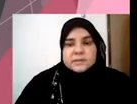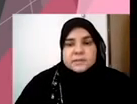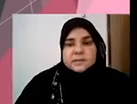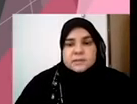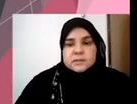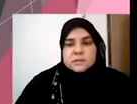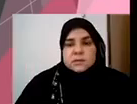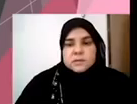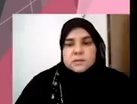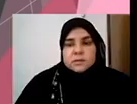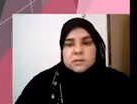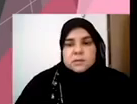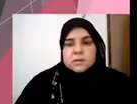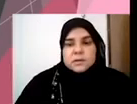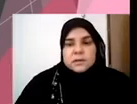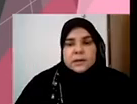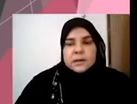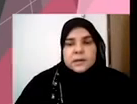vezes,